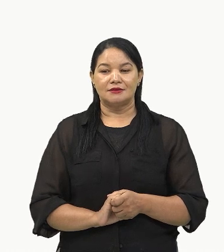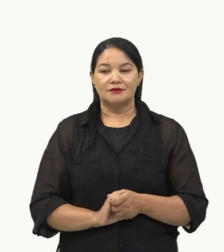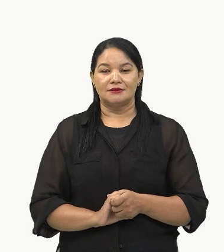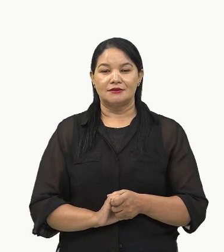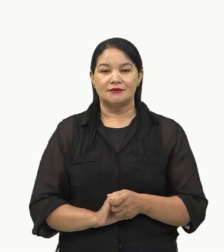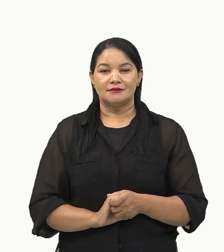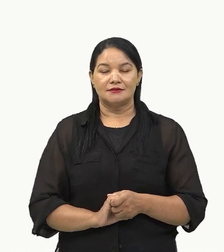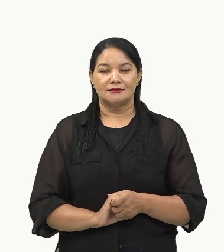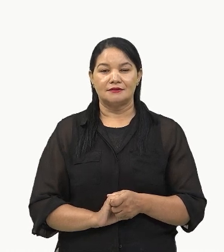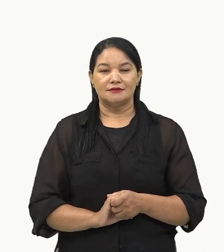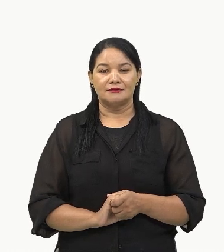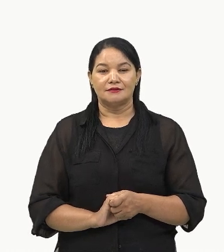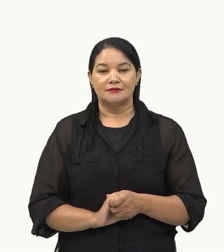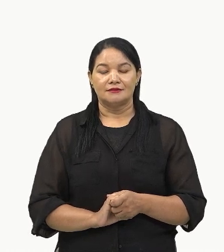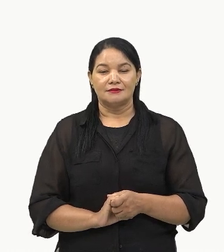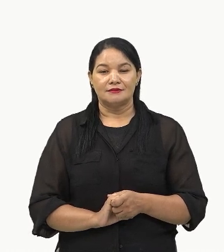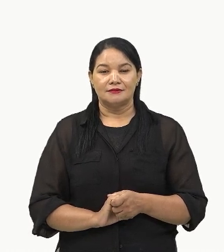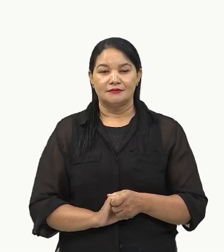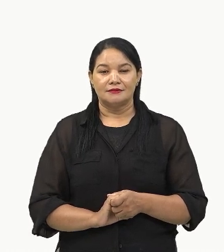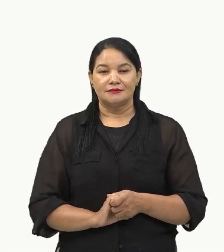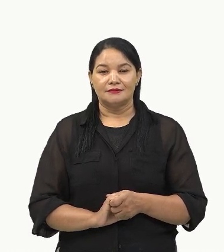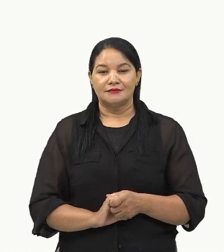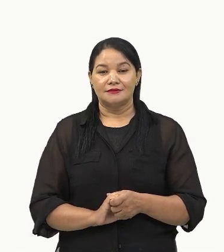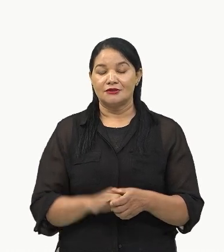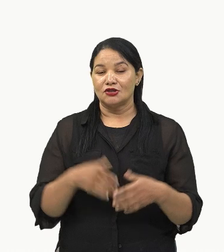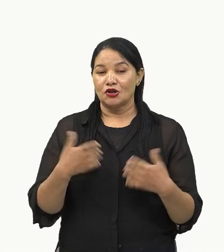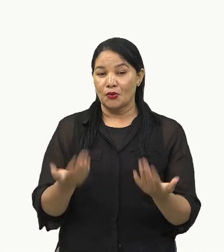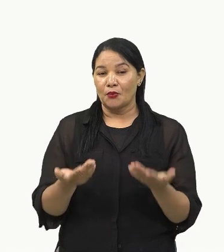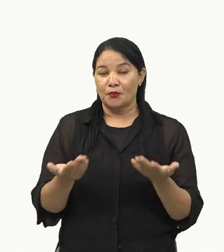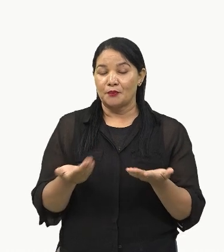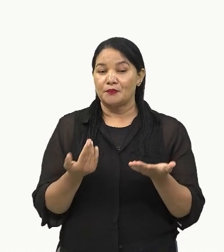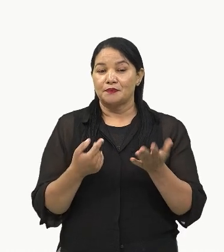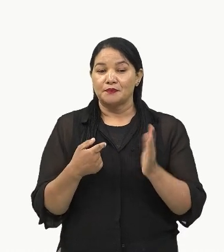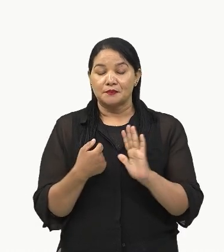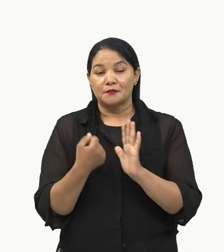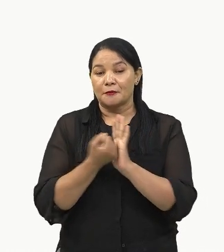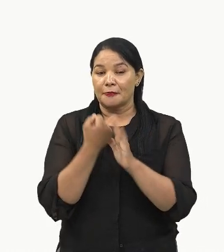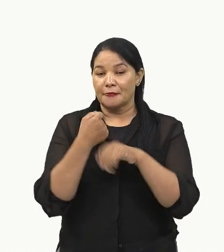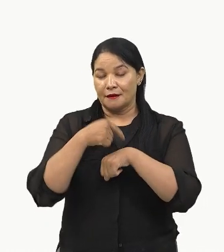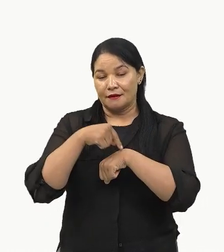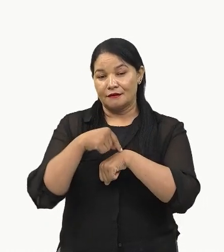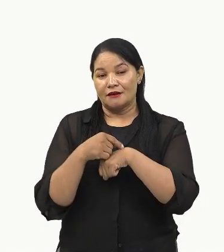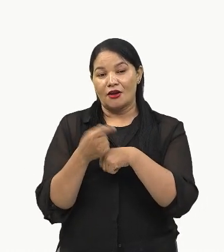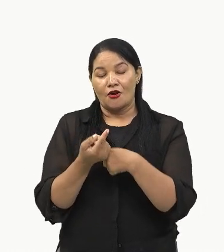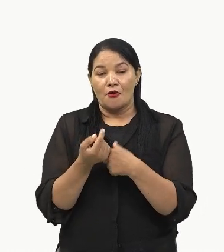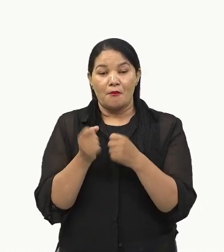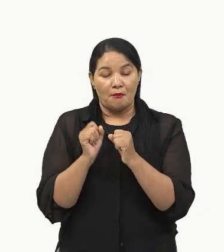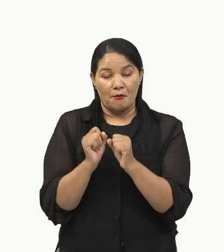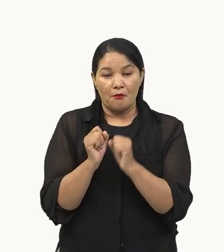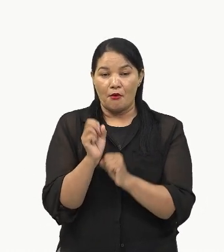São eles. Vamos ver quais são os marcadores temporais que podemos